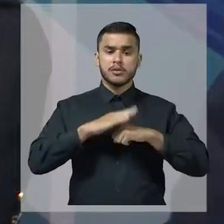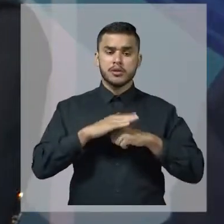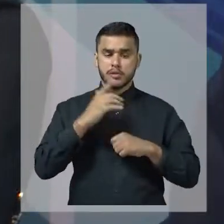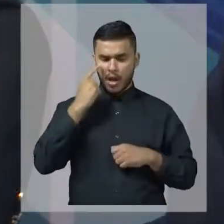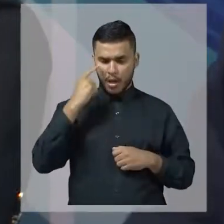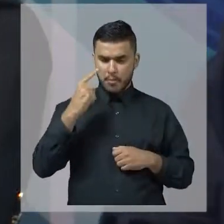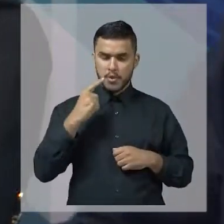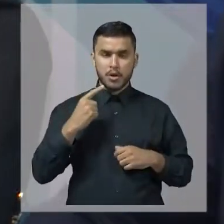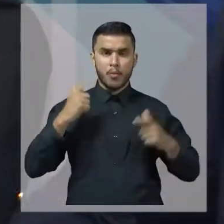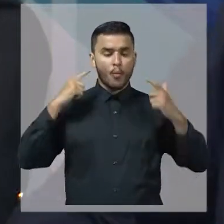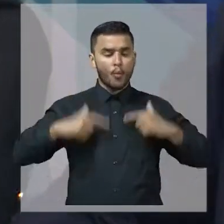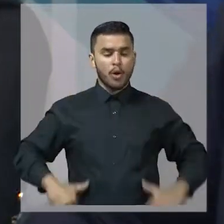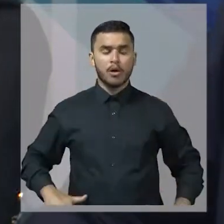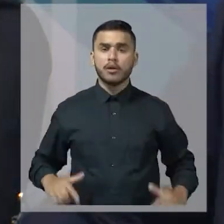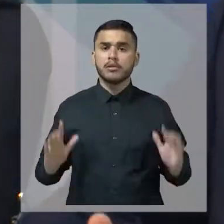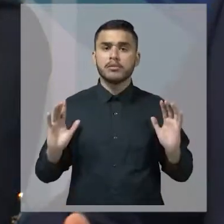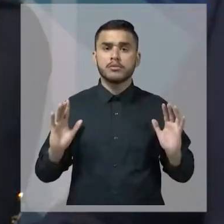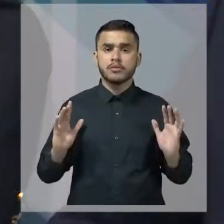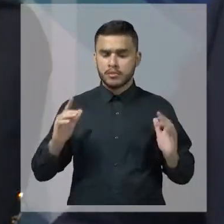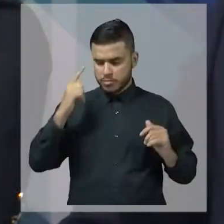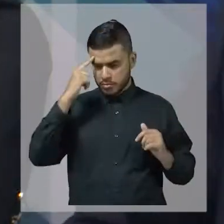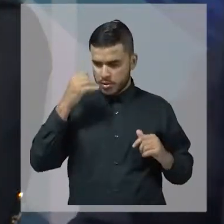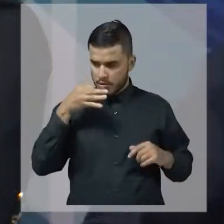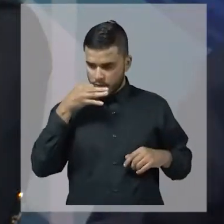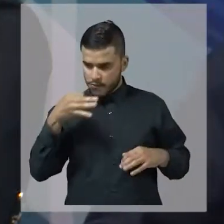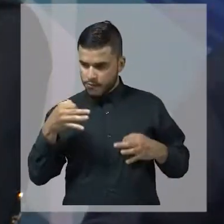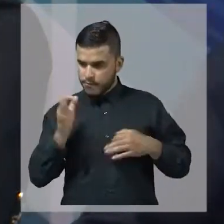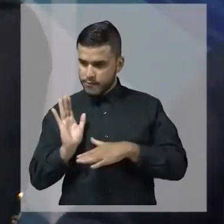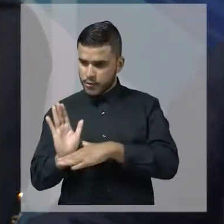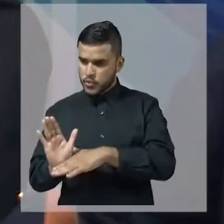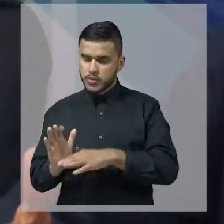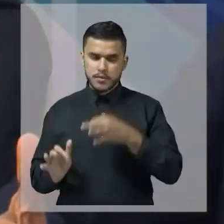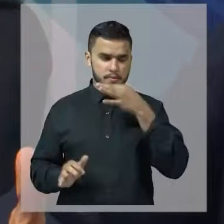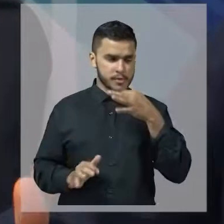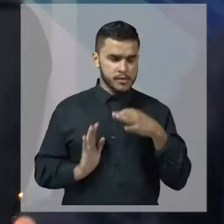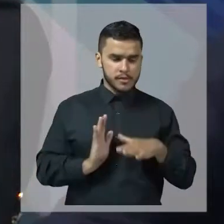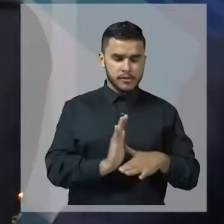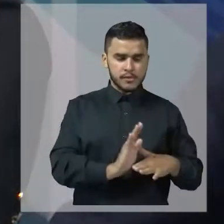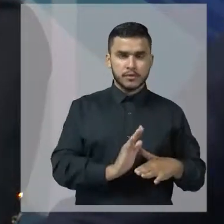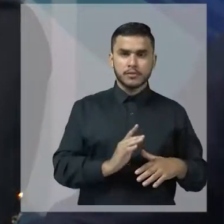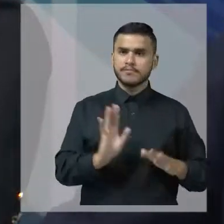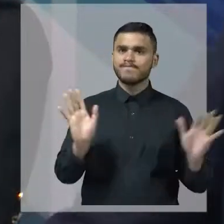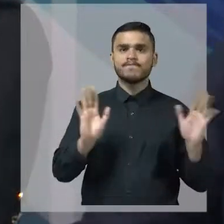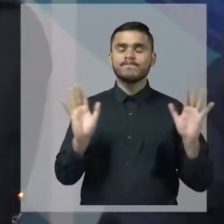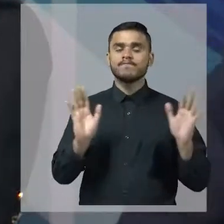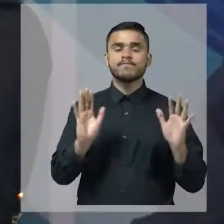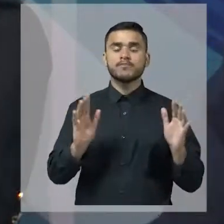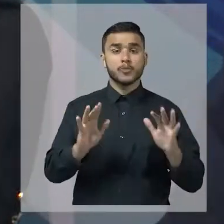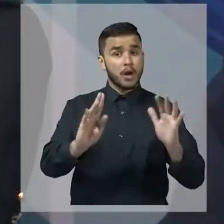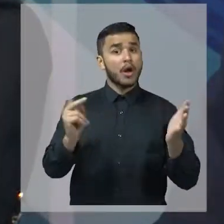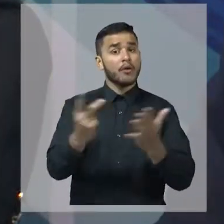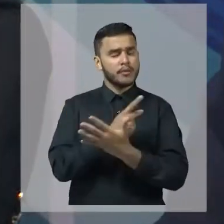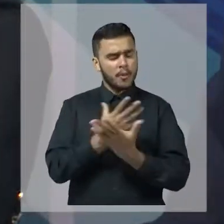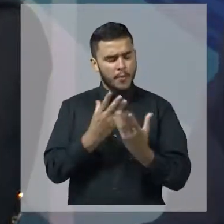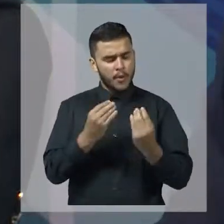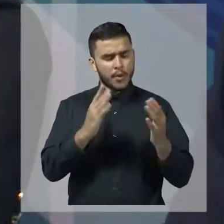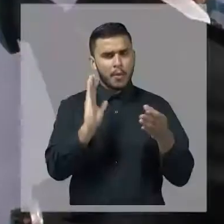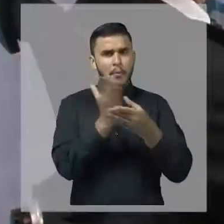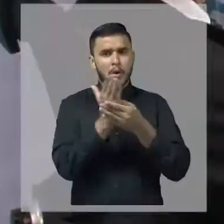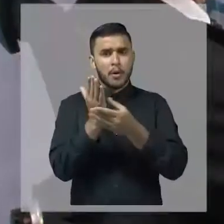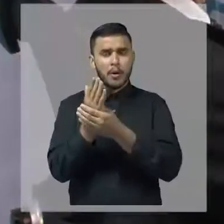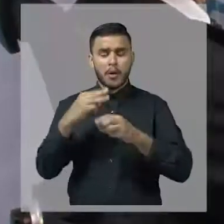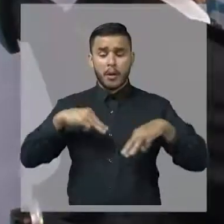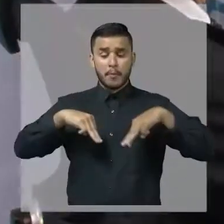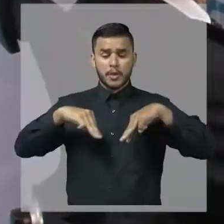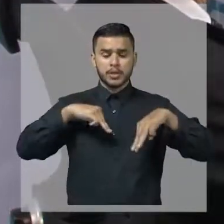magistrado. Existem vários questionamentos em relação à suspeição de ministros da Suprema Corte. Isso é muito triste